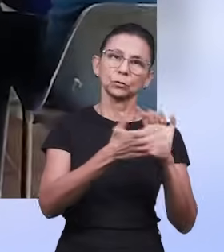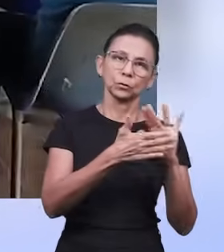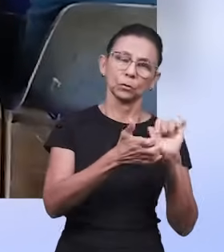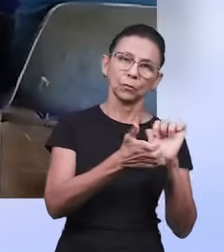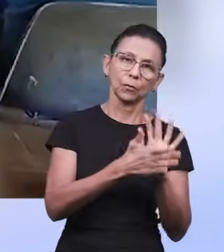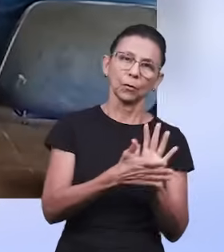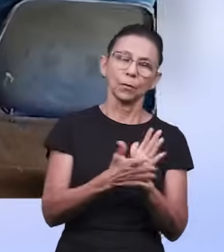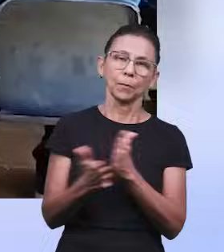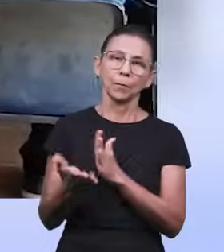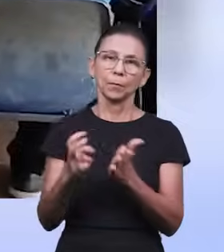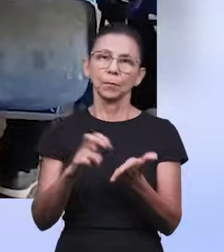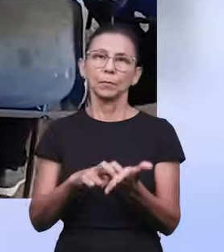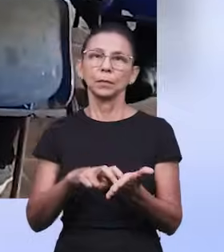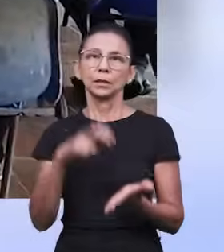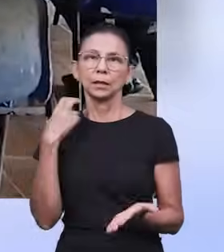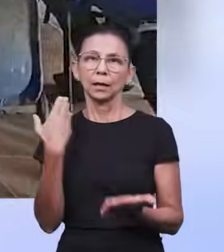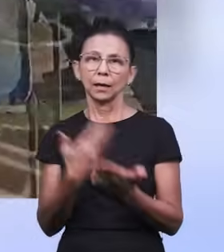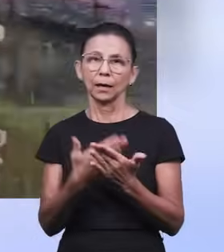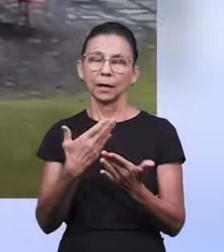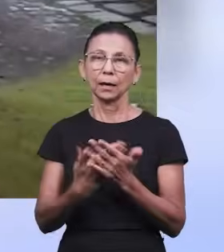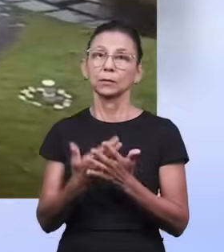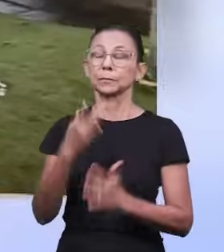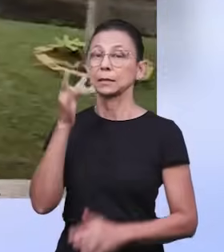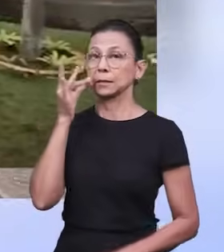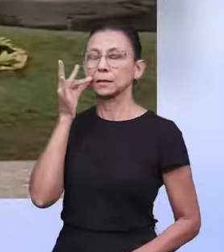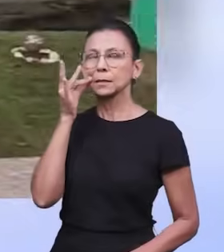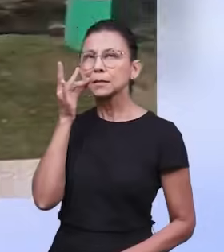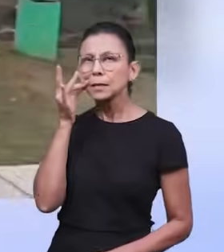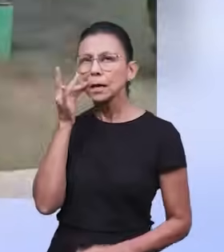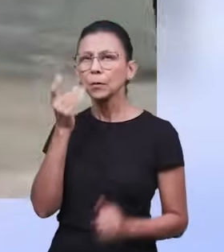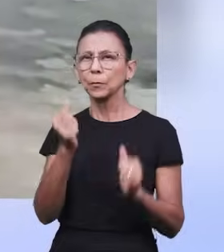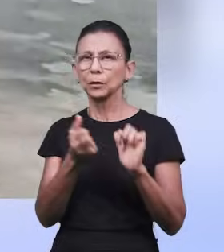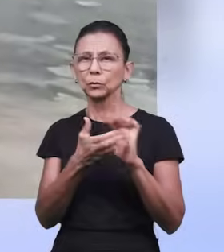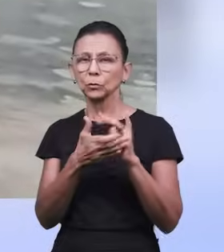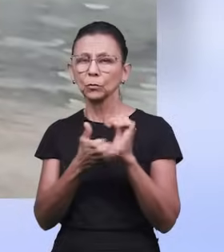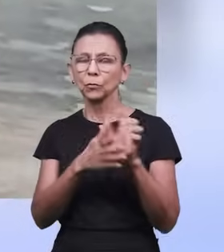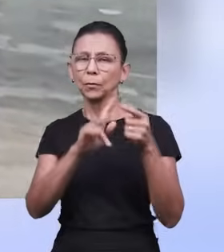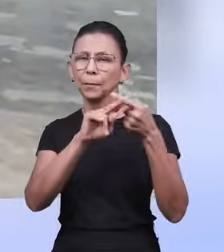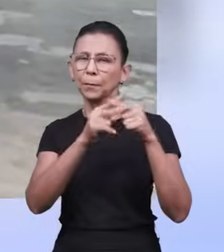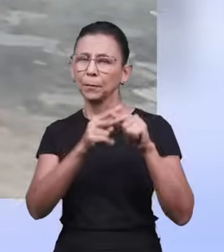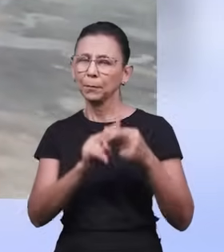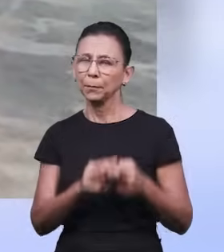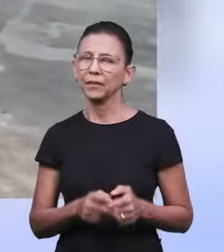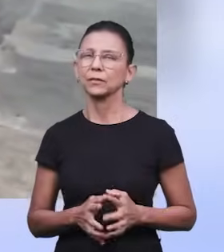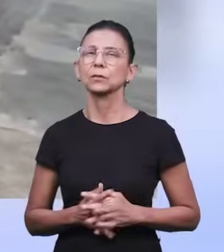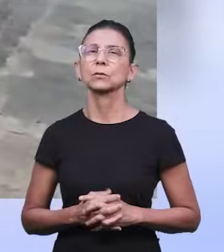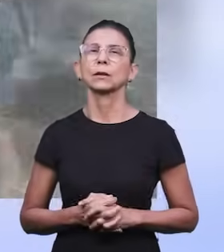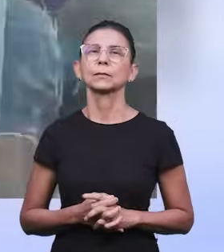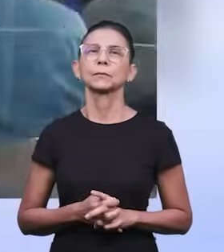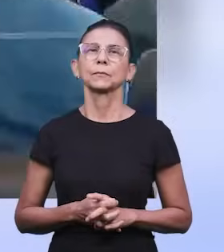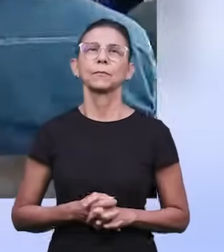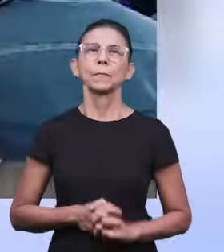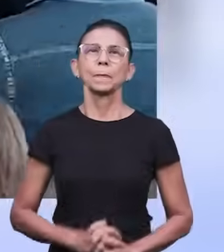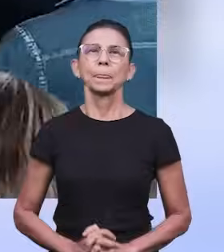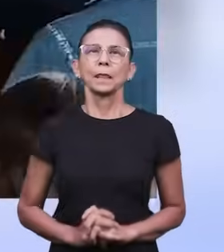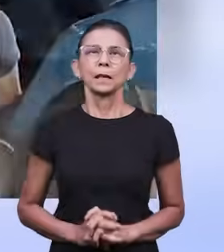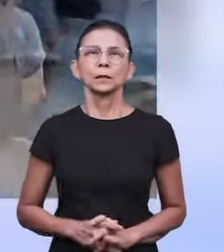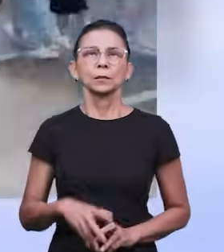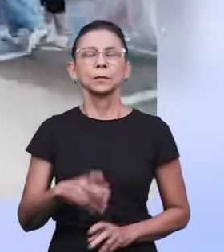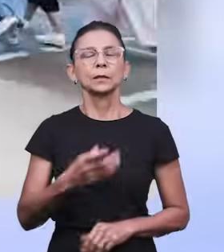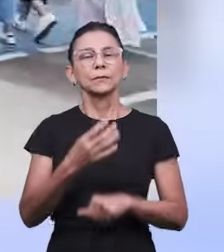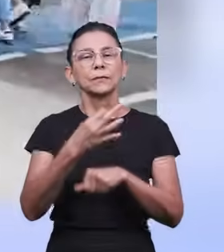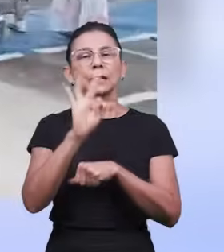louvor. Pela manhã, o grupo participou de aulas presenciais para o aperfeiçoamento da instrumentalidade, com orientações